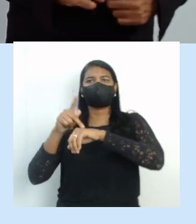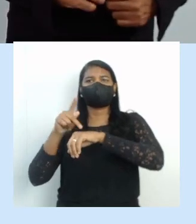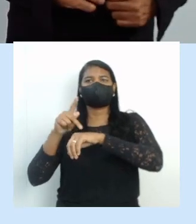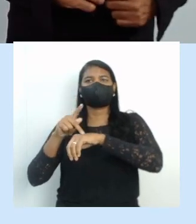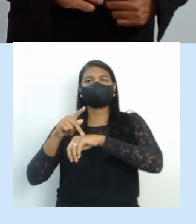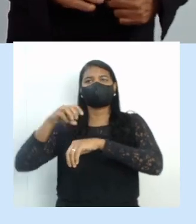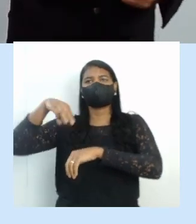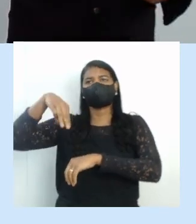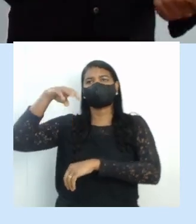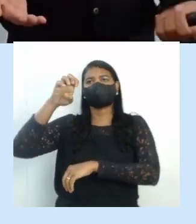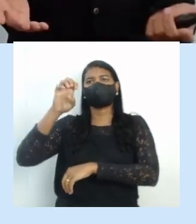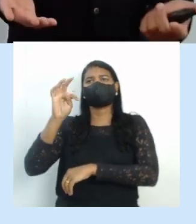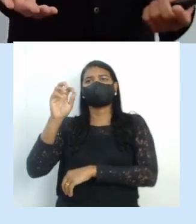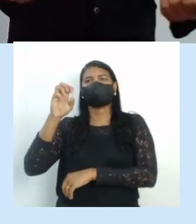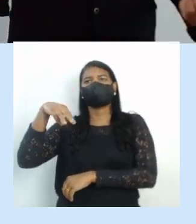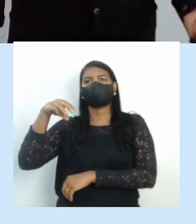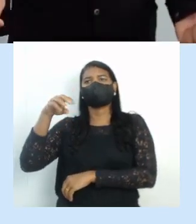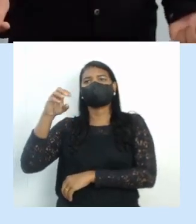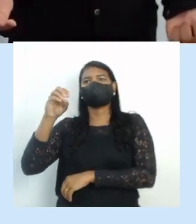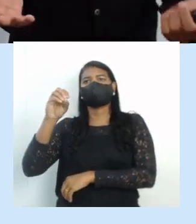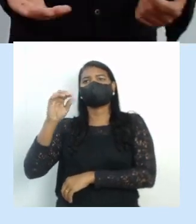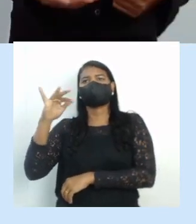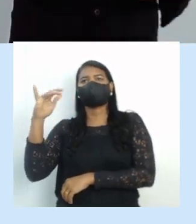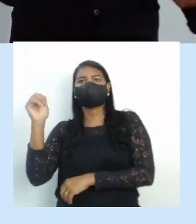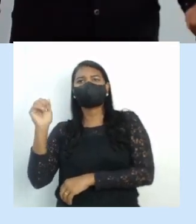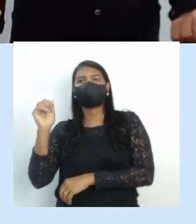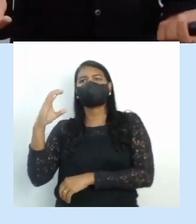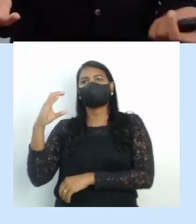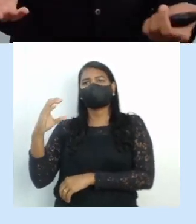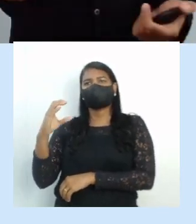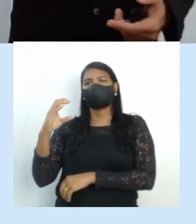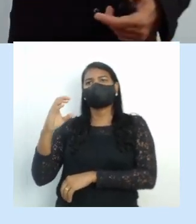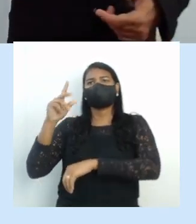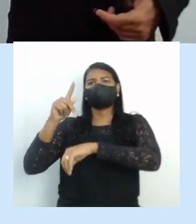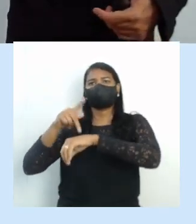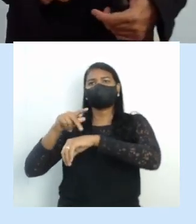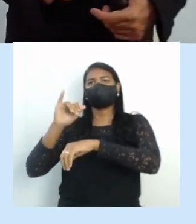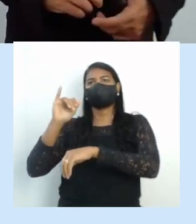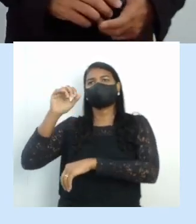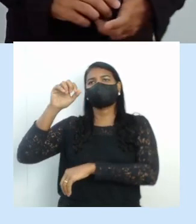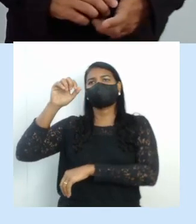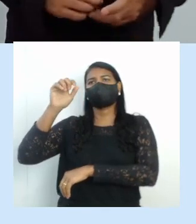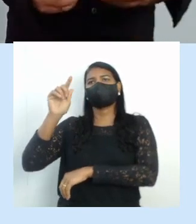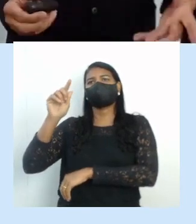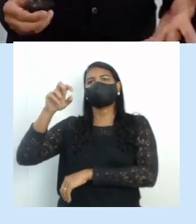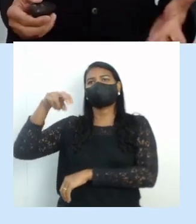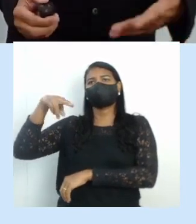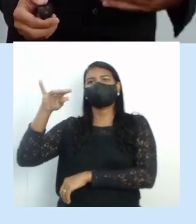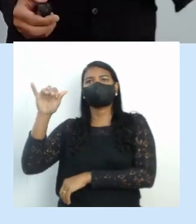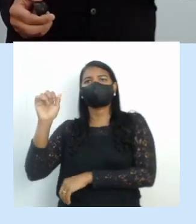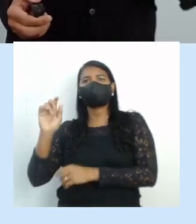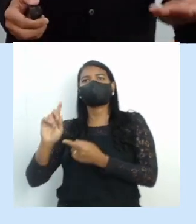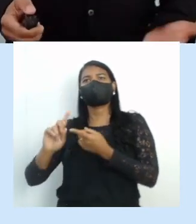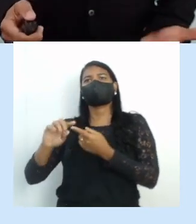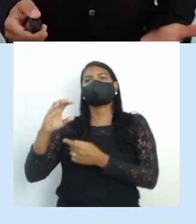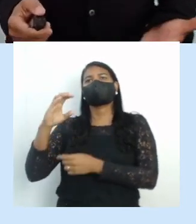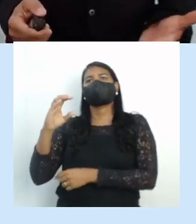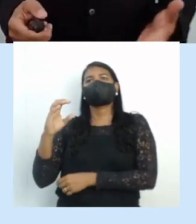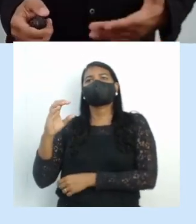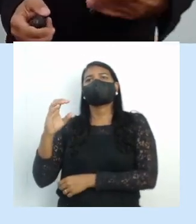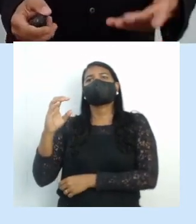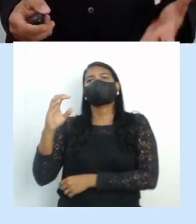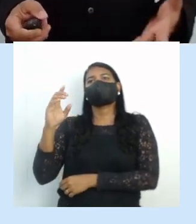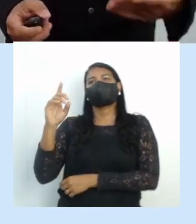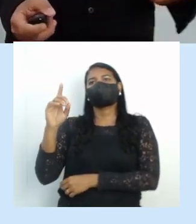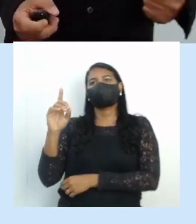alternativa C, a gente tem as rochas ígneas. Na alternativa D, as rochas basálticas.